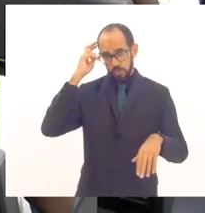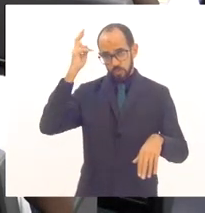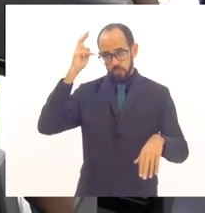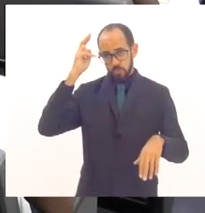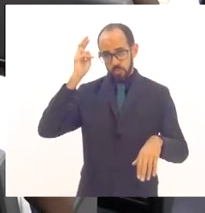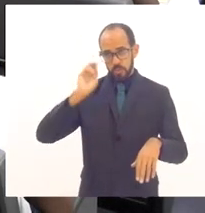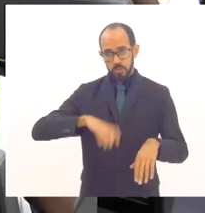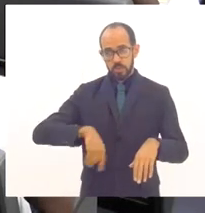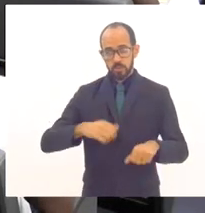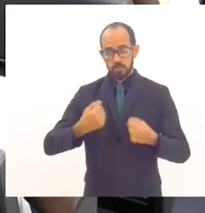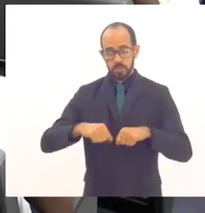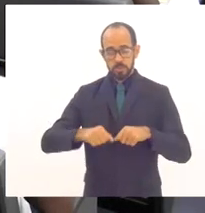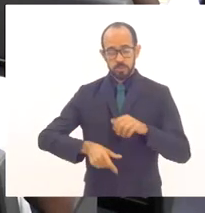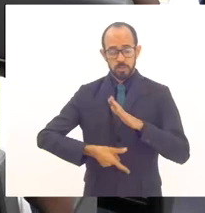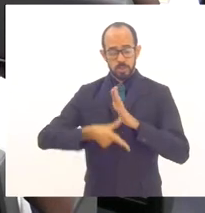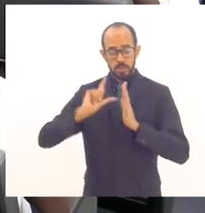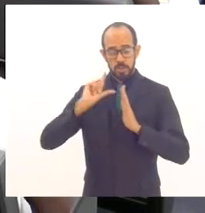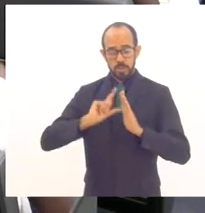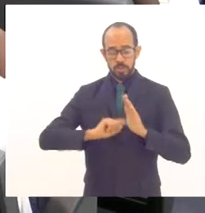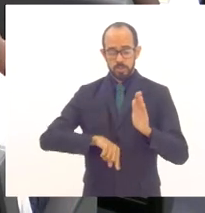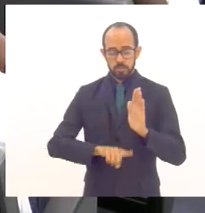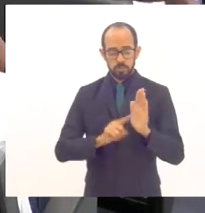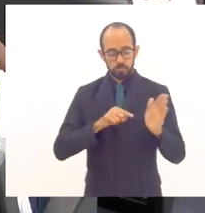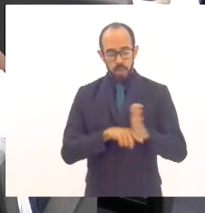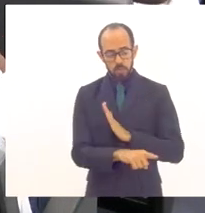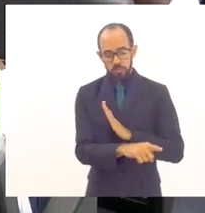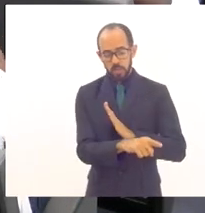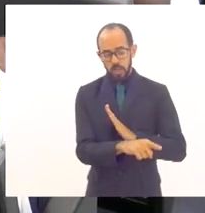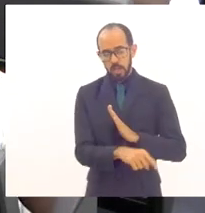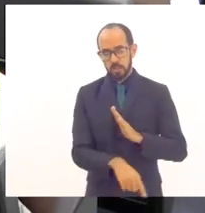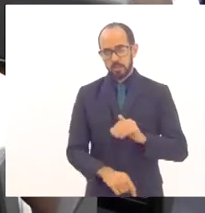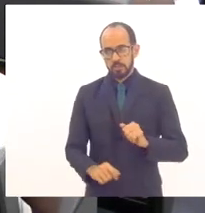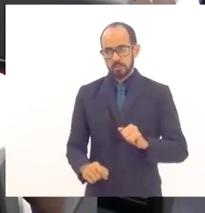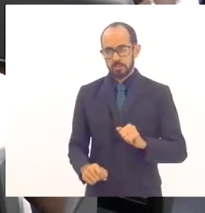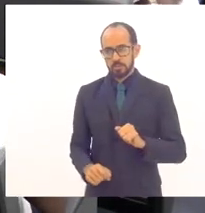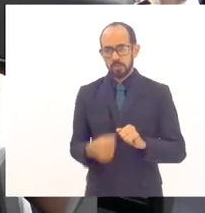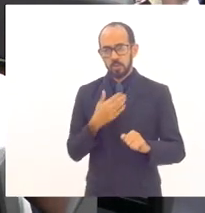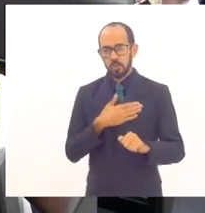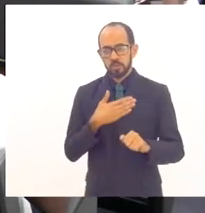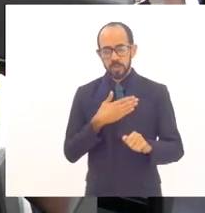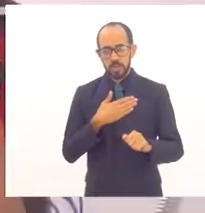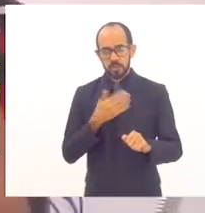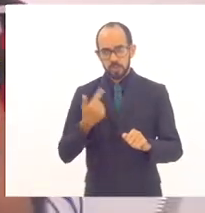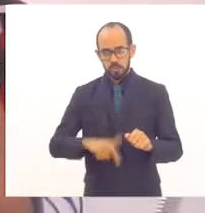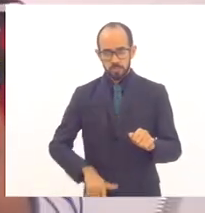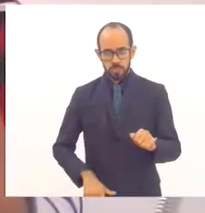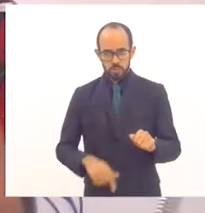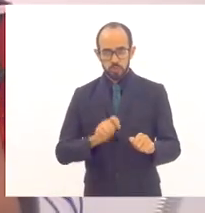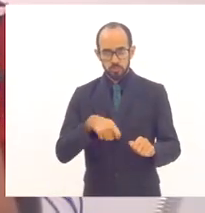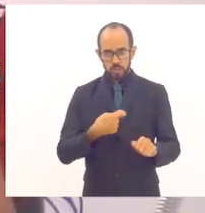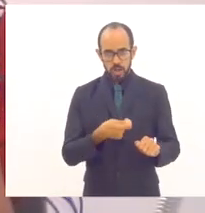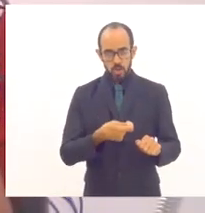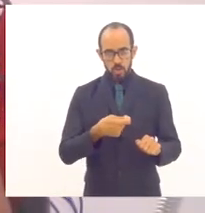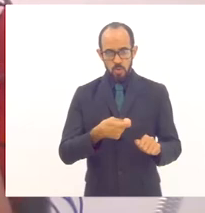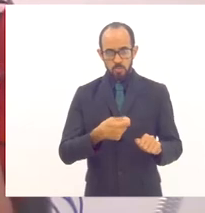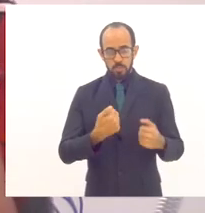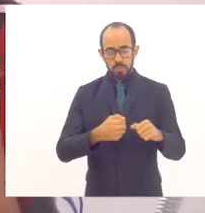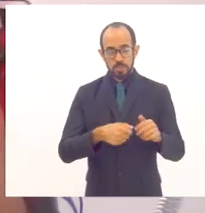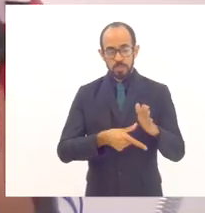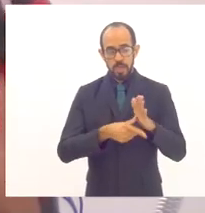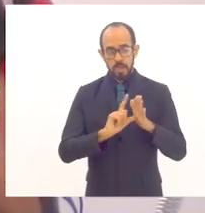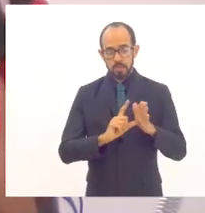ser previamente consultada, onde eu gostaria de repetir essa expressão, deve ser previamente